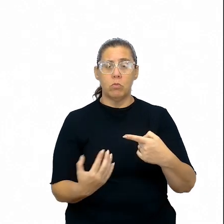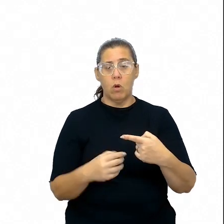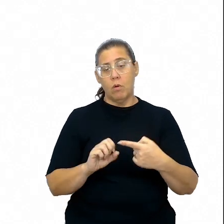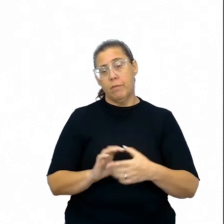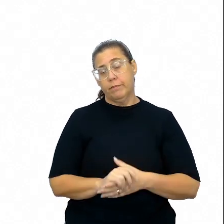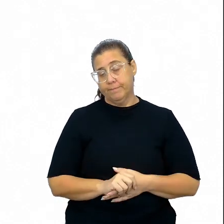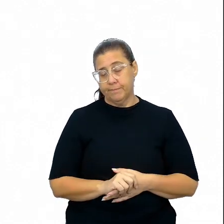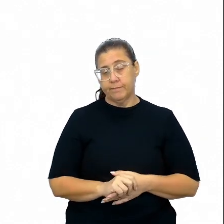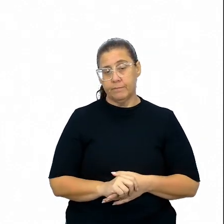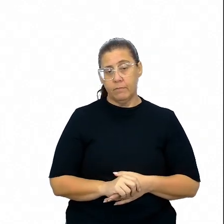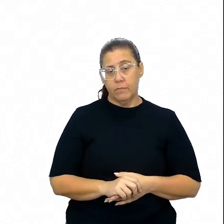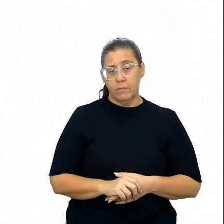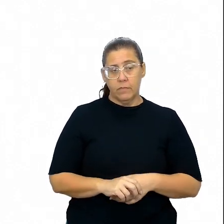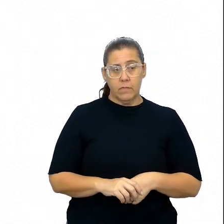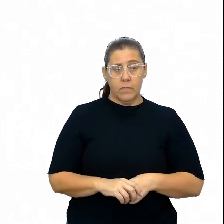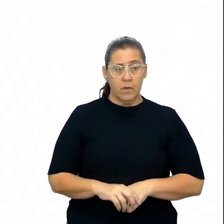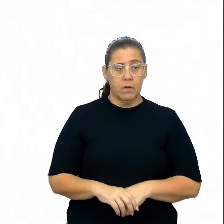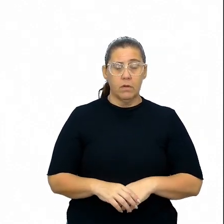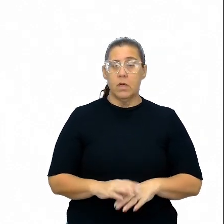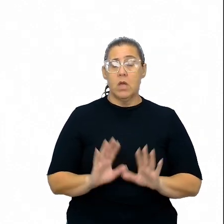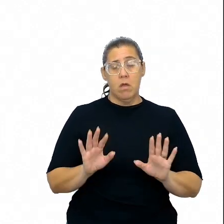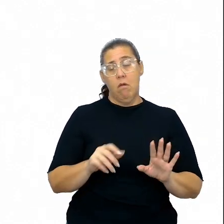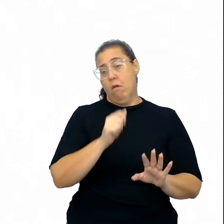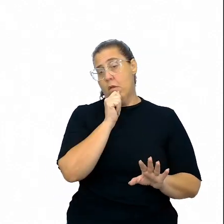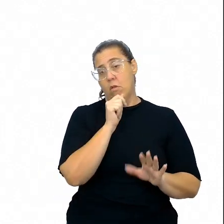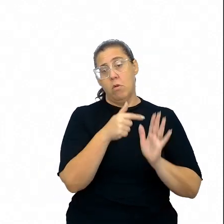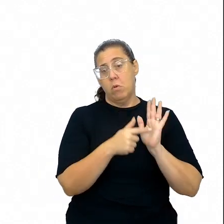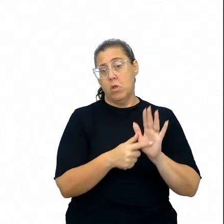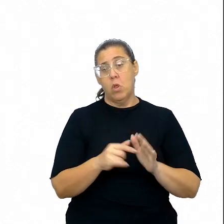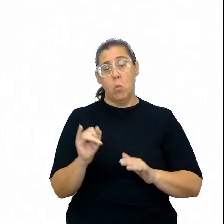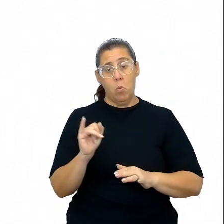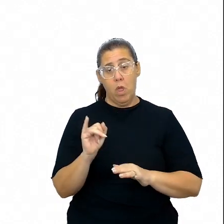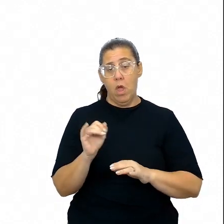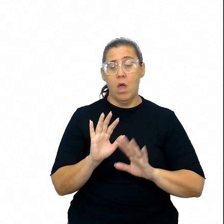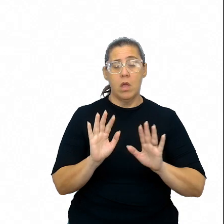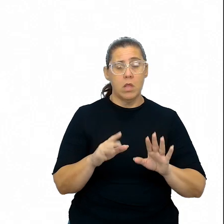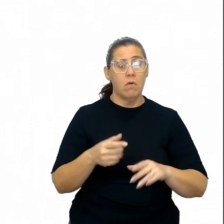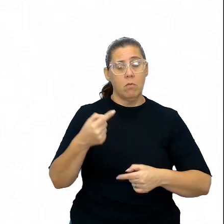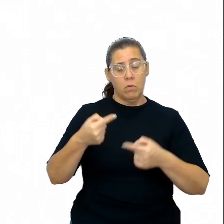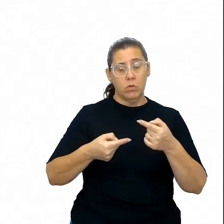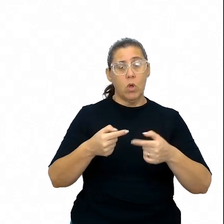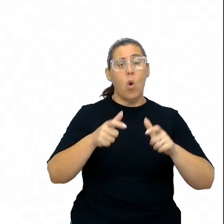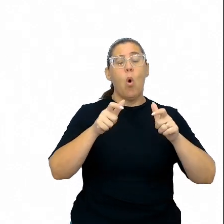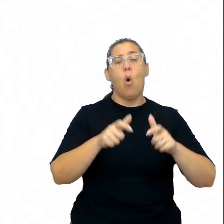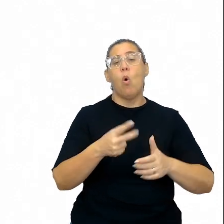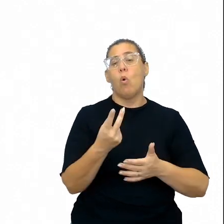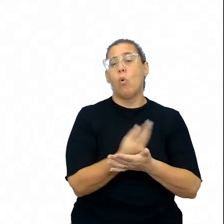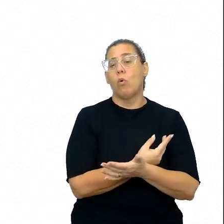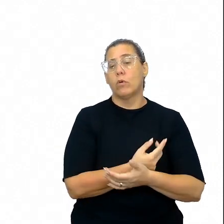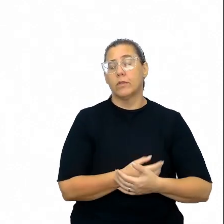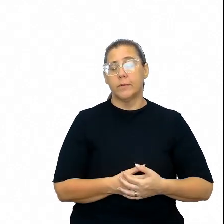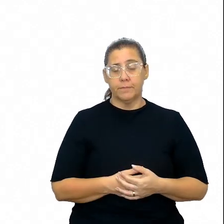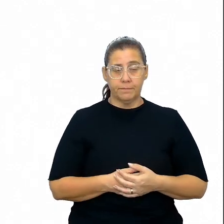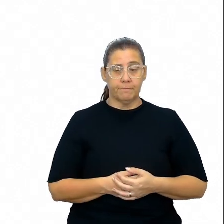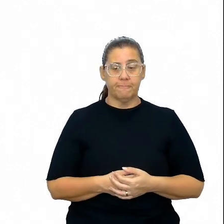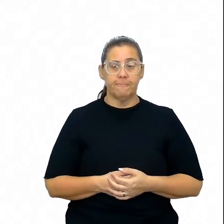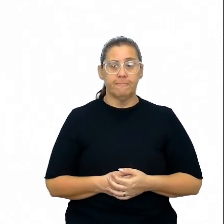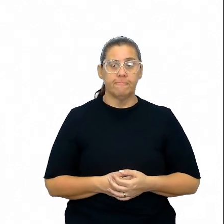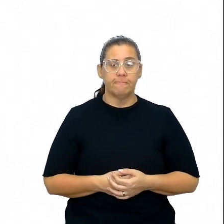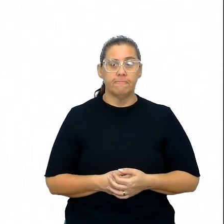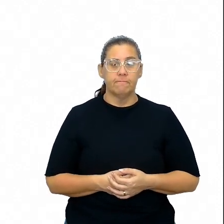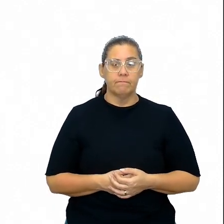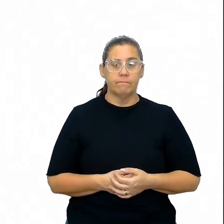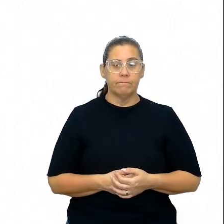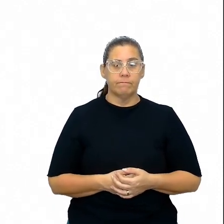Não estou nem chegando nos irracionais, tá, por enquanto, mas apenas ainda nos racionais. Então, vamos discutir aonde estão esses números para nós aí,